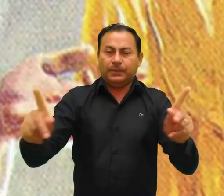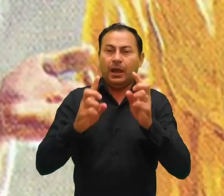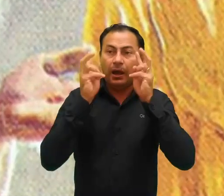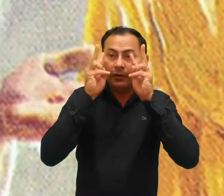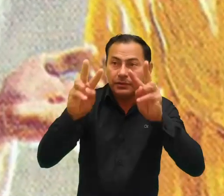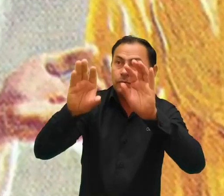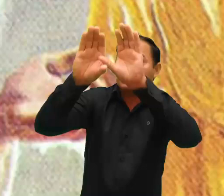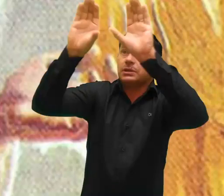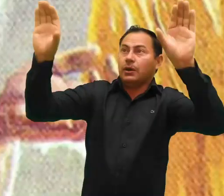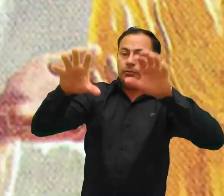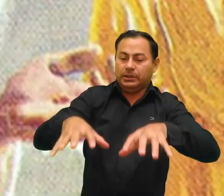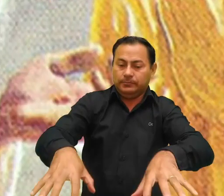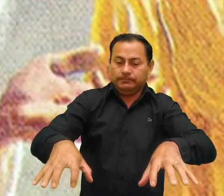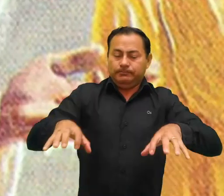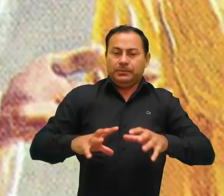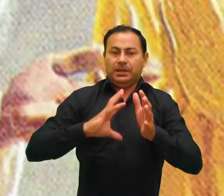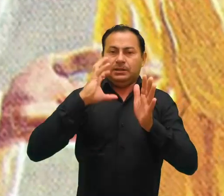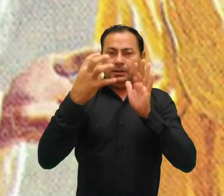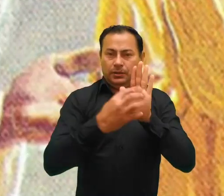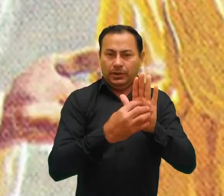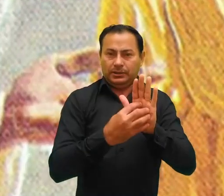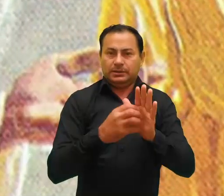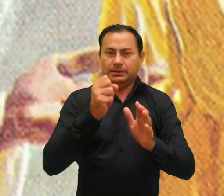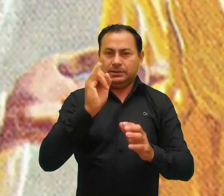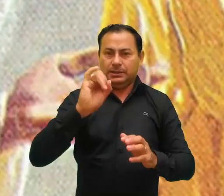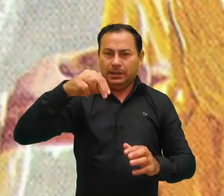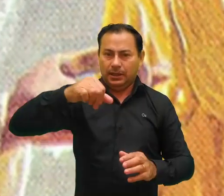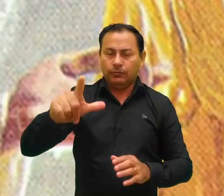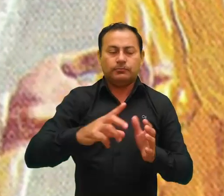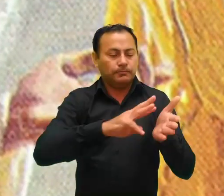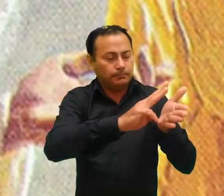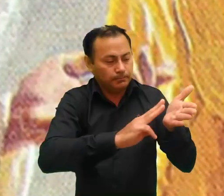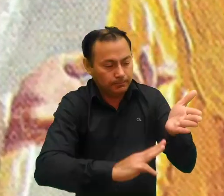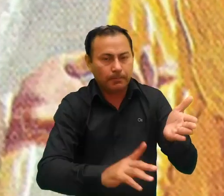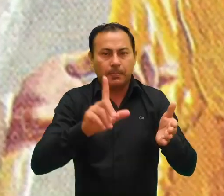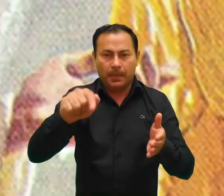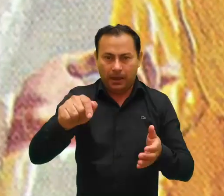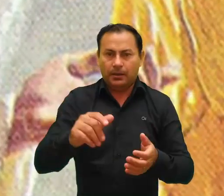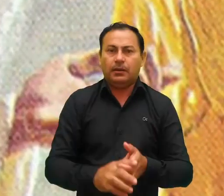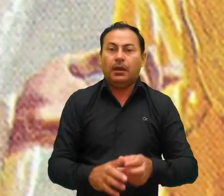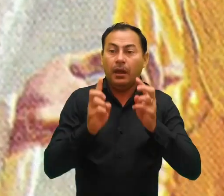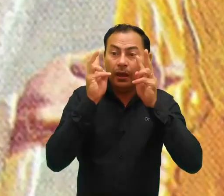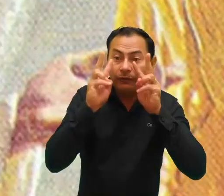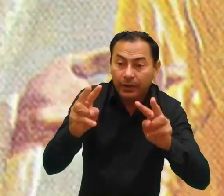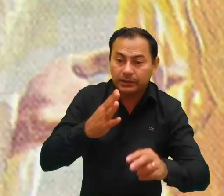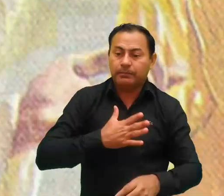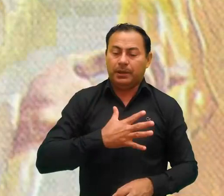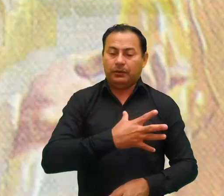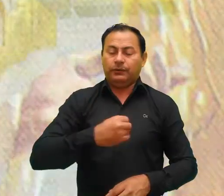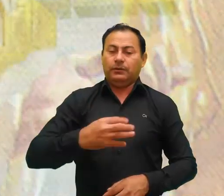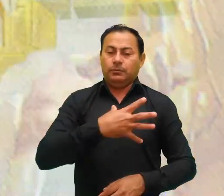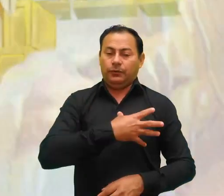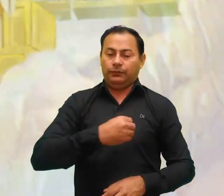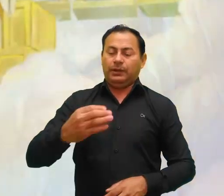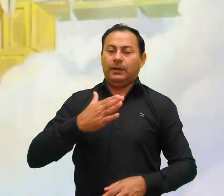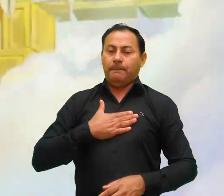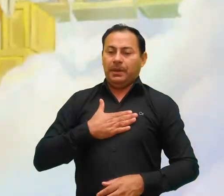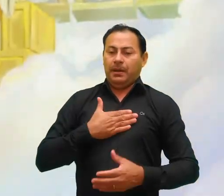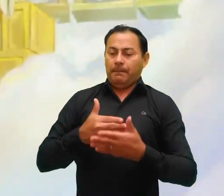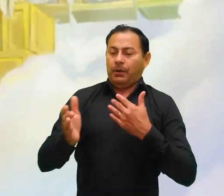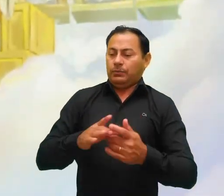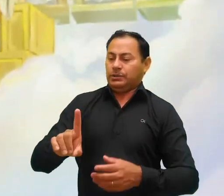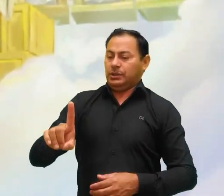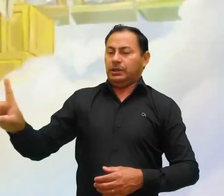céu e do trono, nesta linguagem de sinais, a mensagem era: veja meu filho, o filho da minha